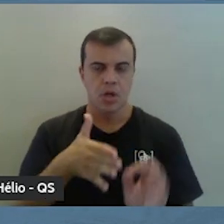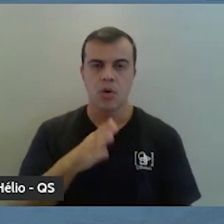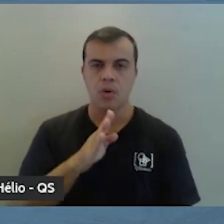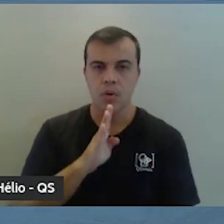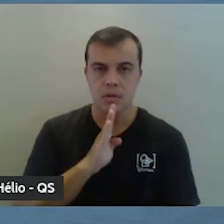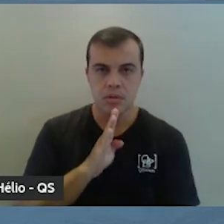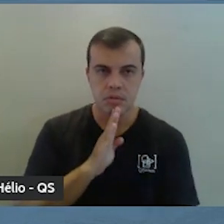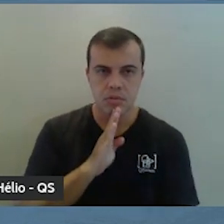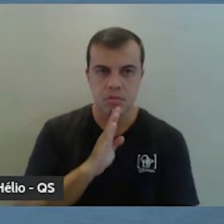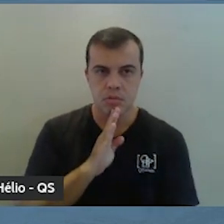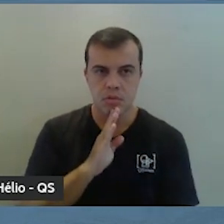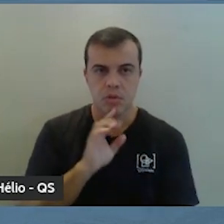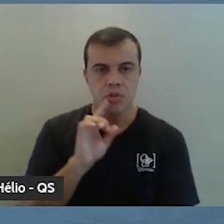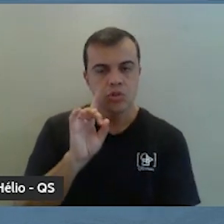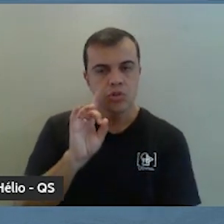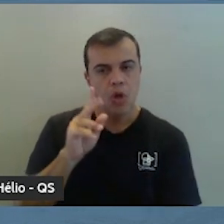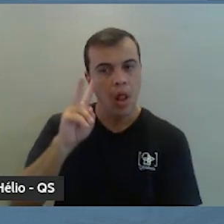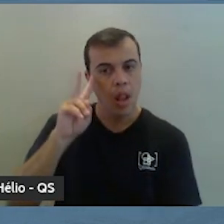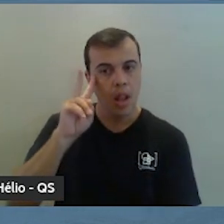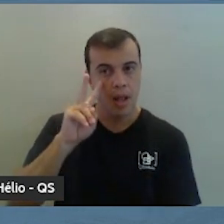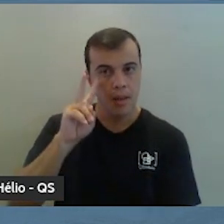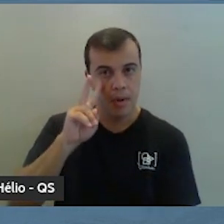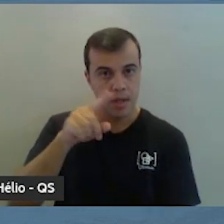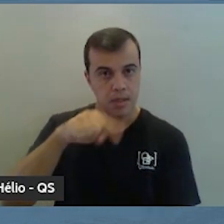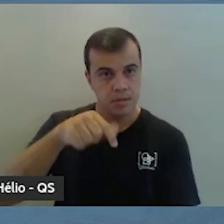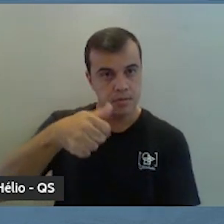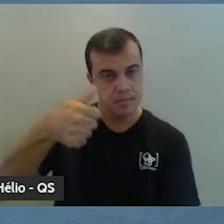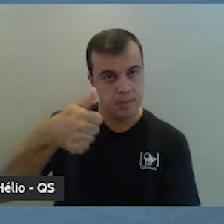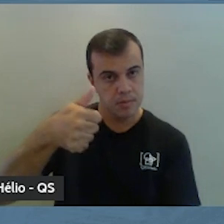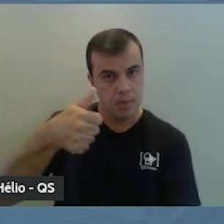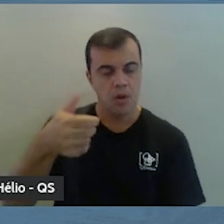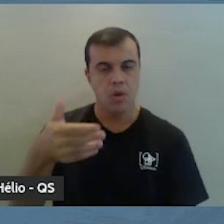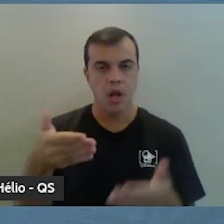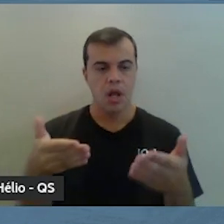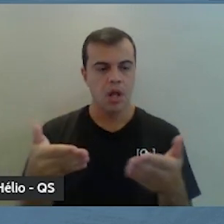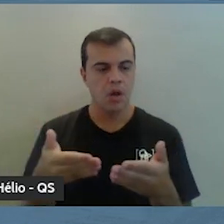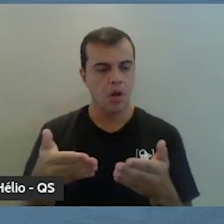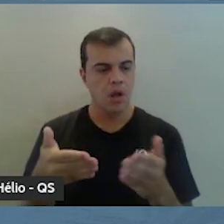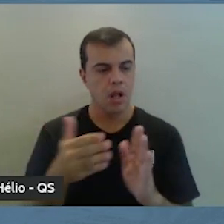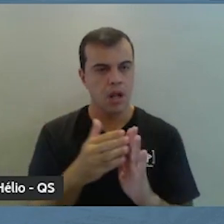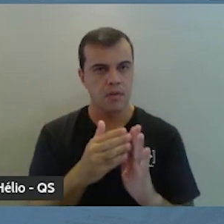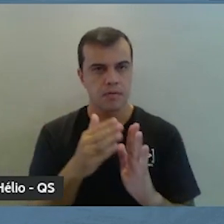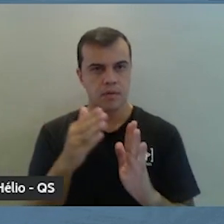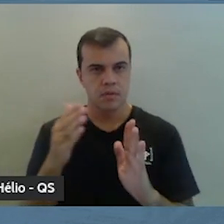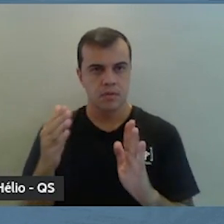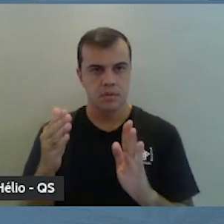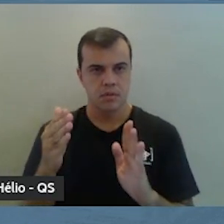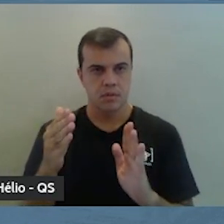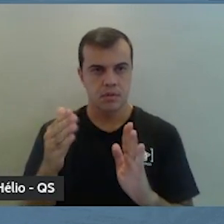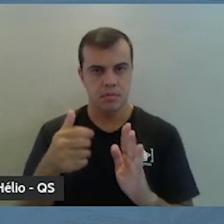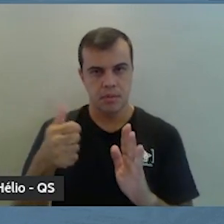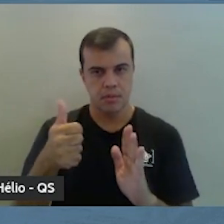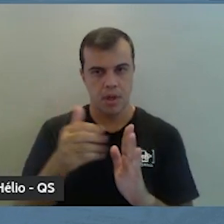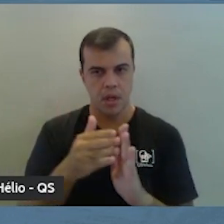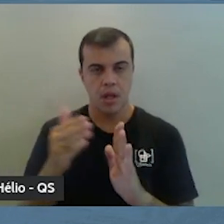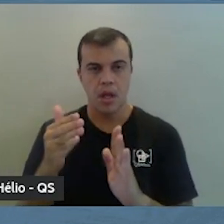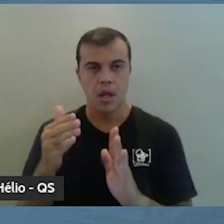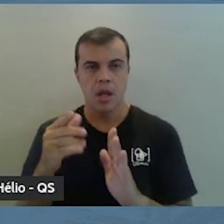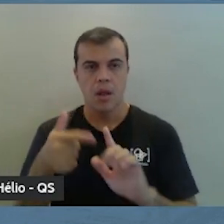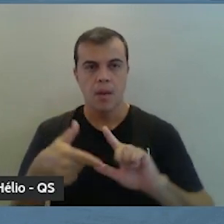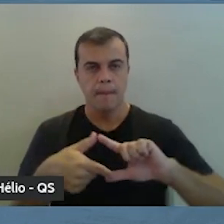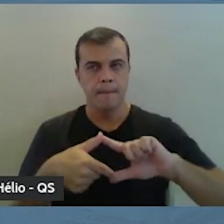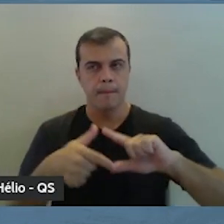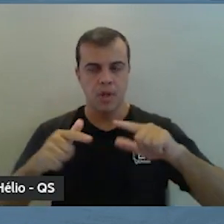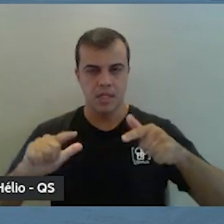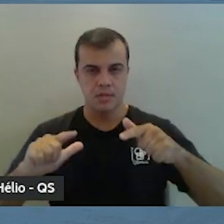conhecidos. É só mesmo lembrar que esse primeiro momento da primeira fase do modernismo